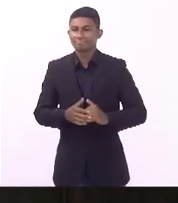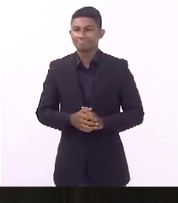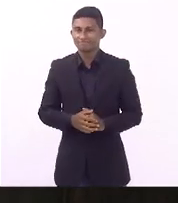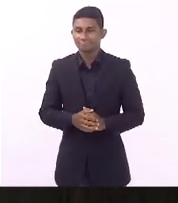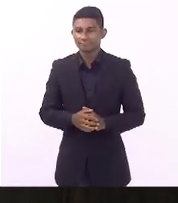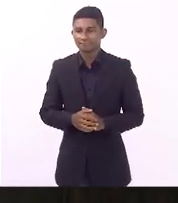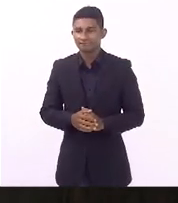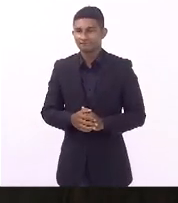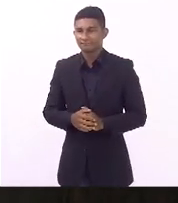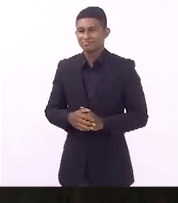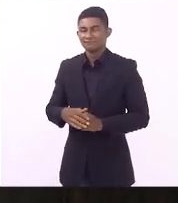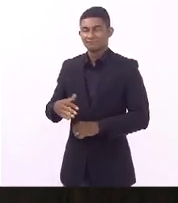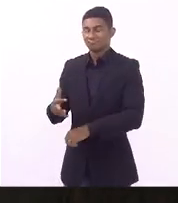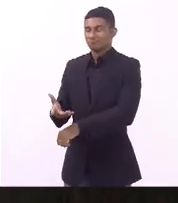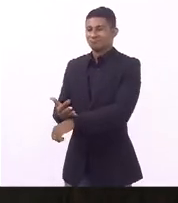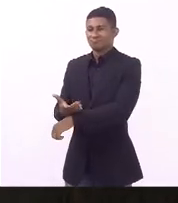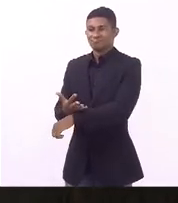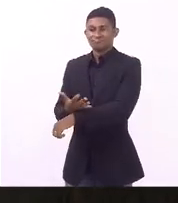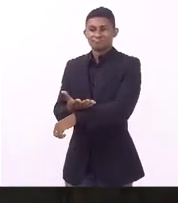Nossa, mas é emocionante.